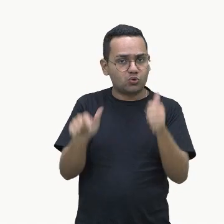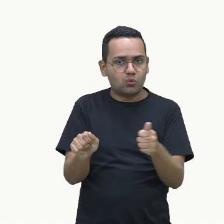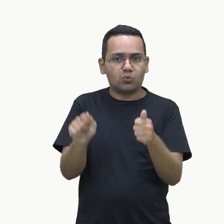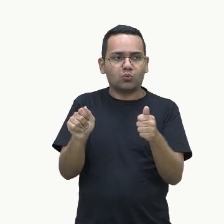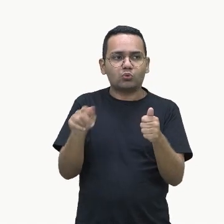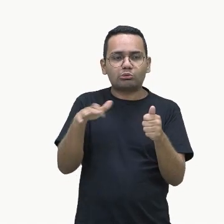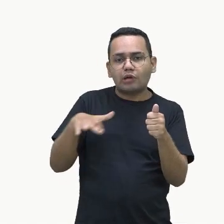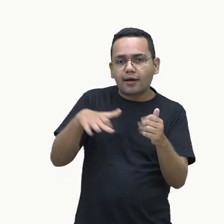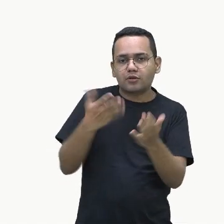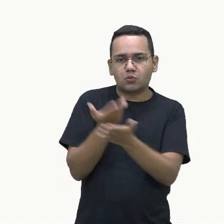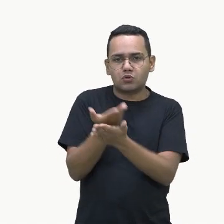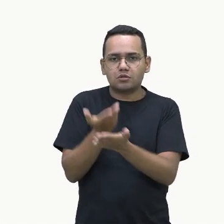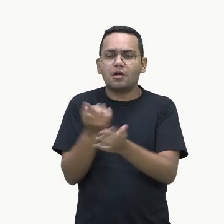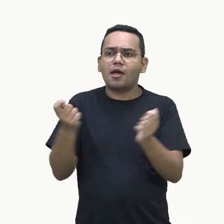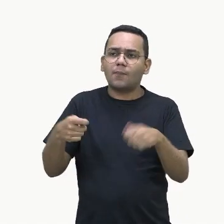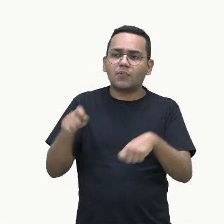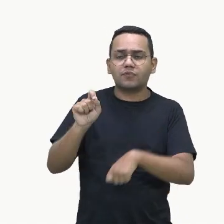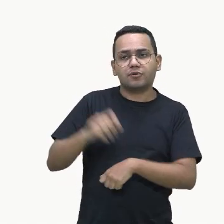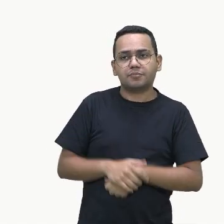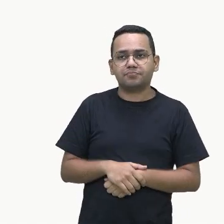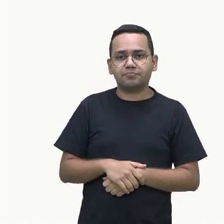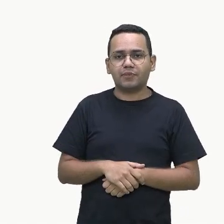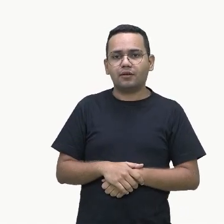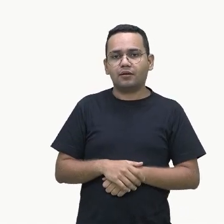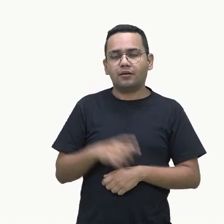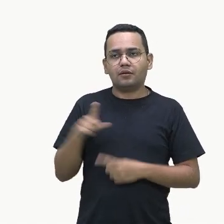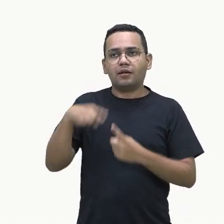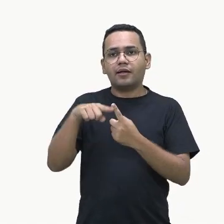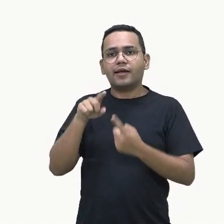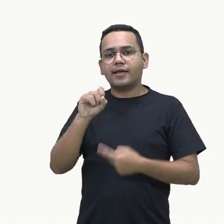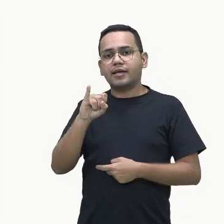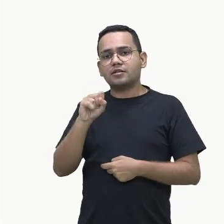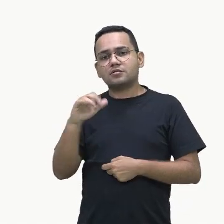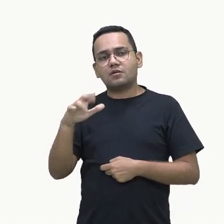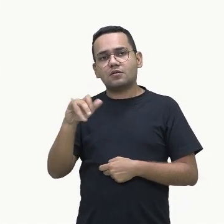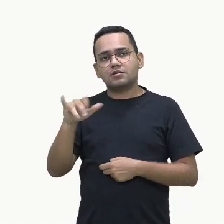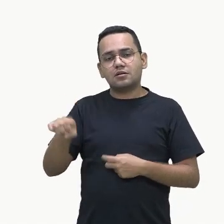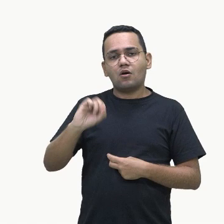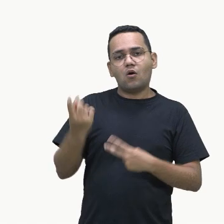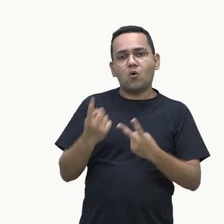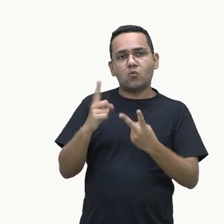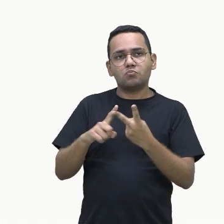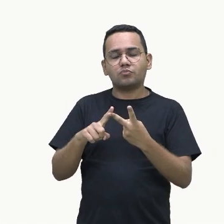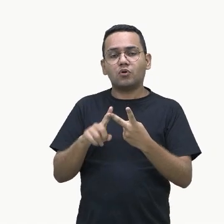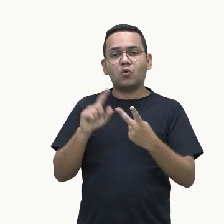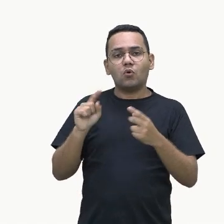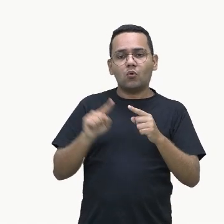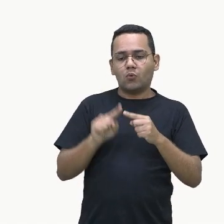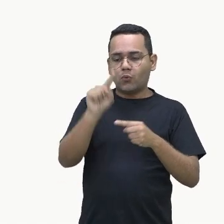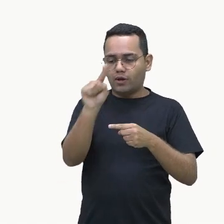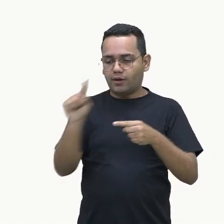Então, pode ser um triângulo isósceles, pode ser triângulo escaleno. Tudo bem?